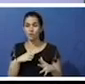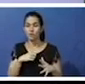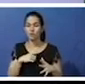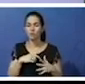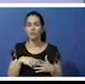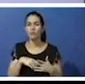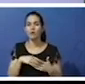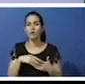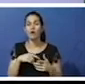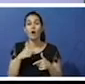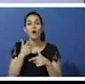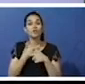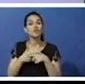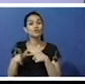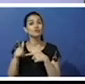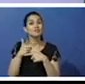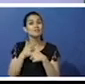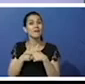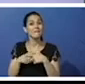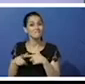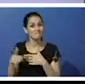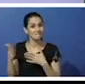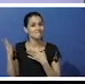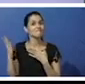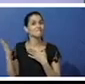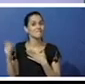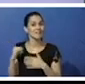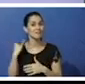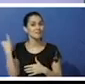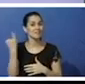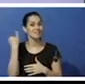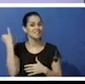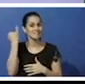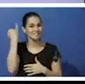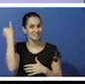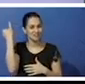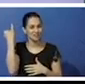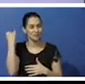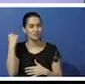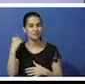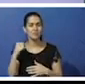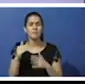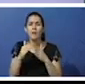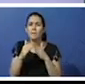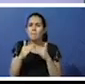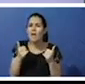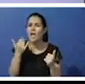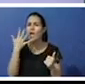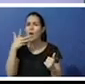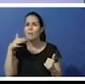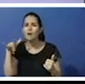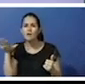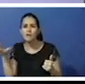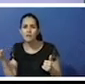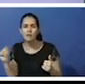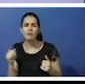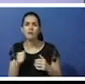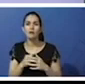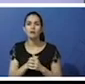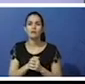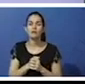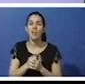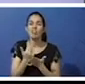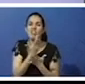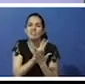com a divisão. Nesse momento é muito importante. Peça para a criança desenhar,